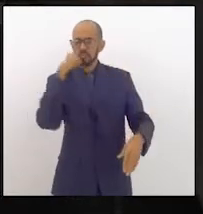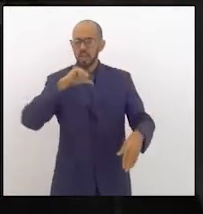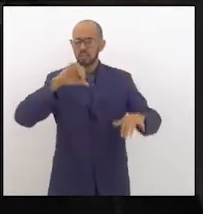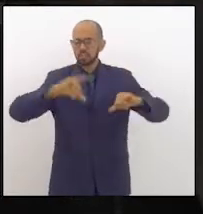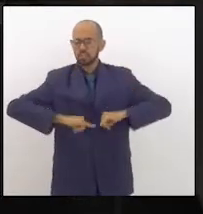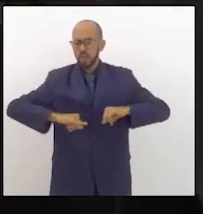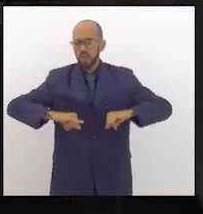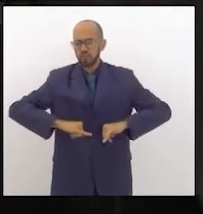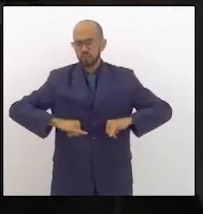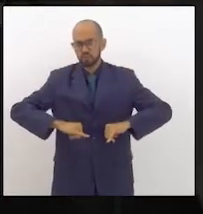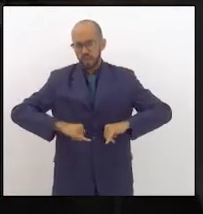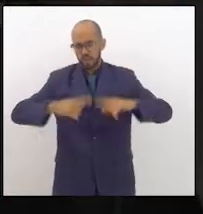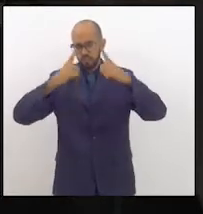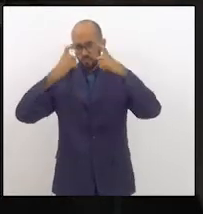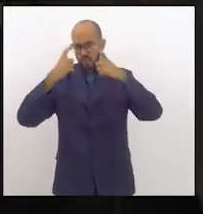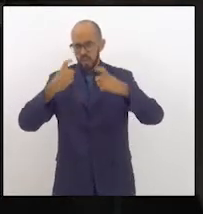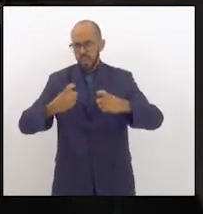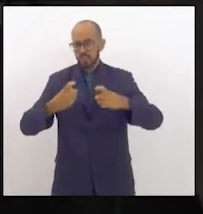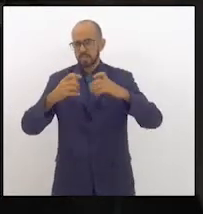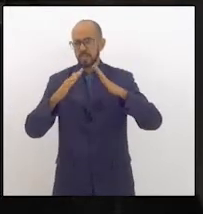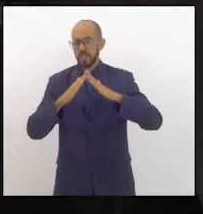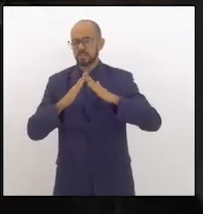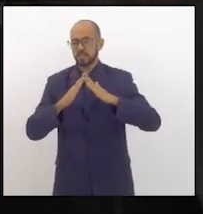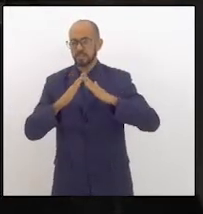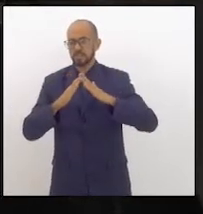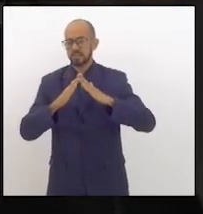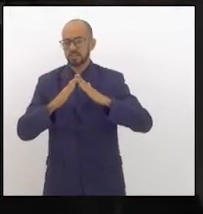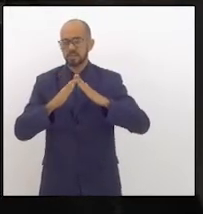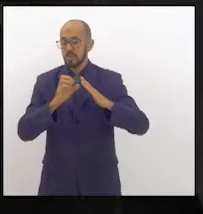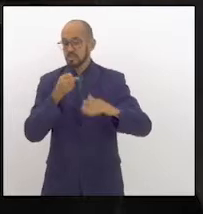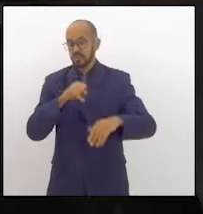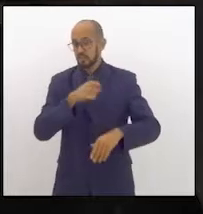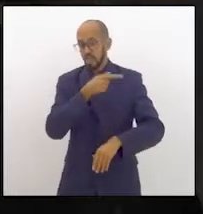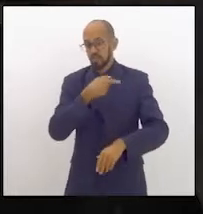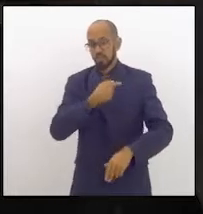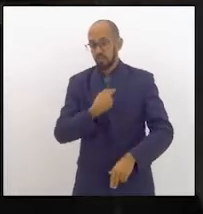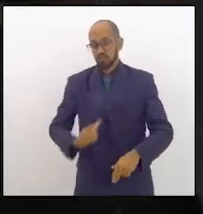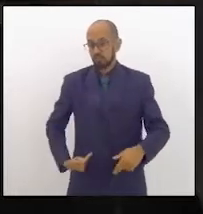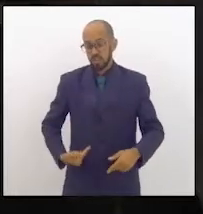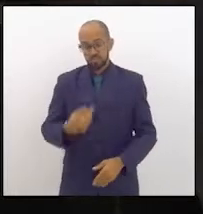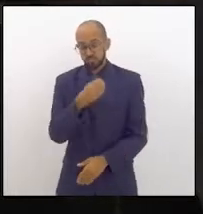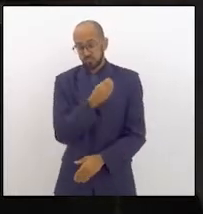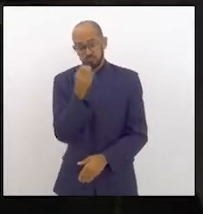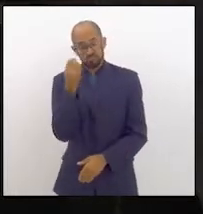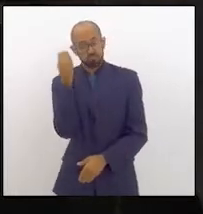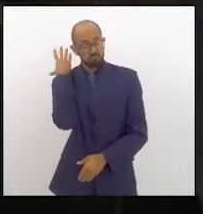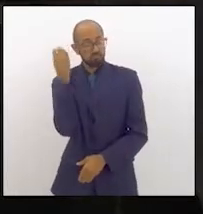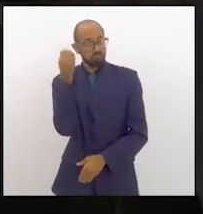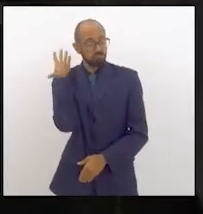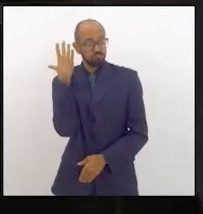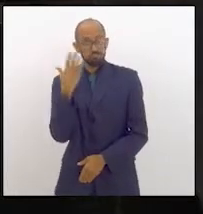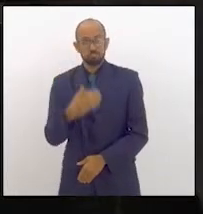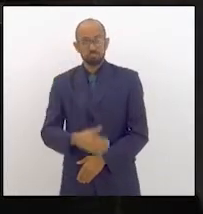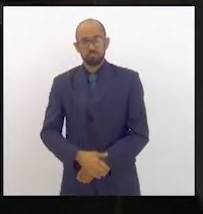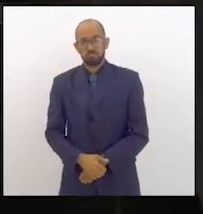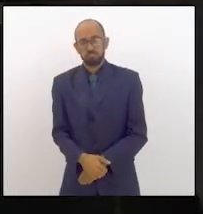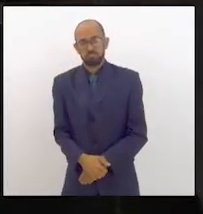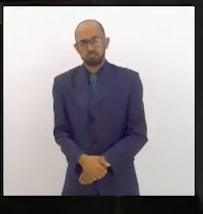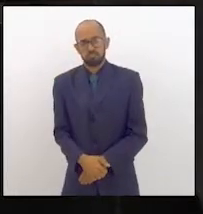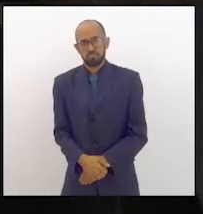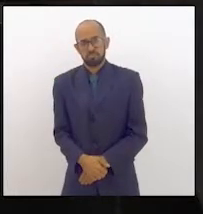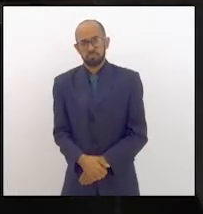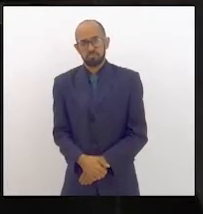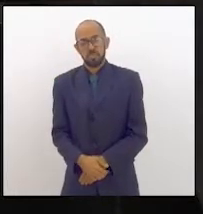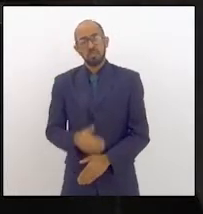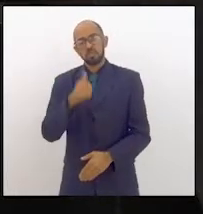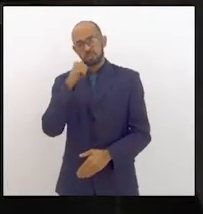sofrem violência doméstica se esse governo não está nem aí para o que